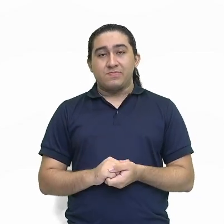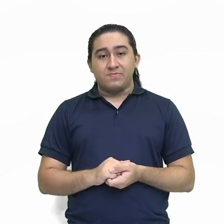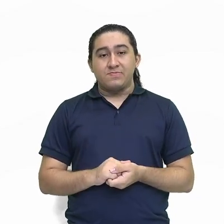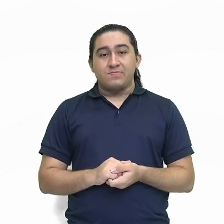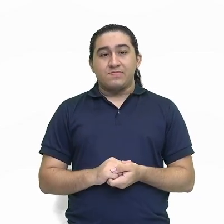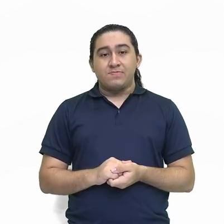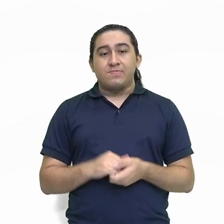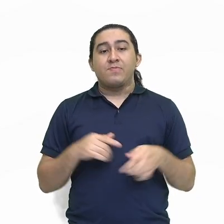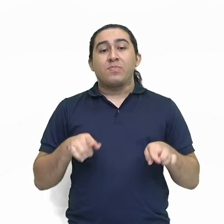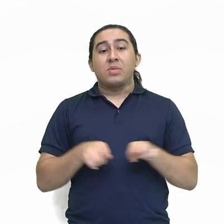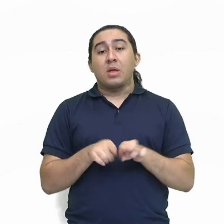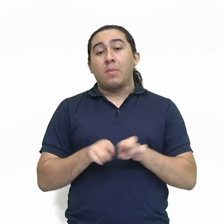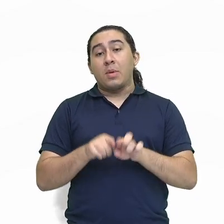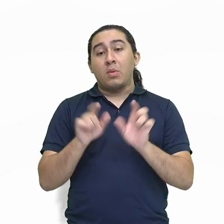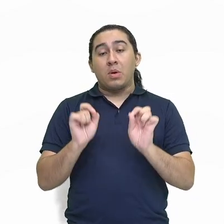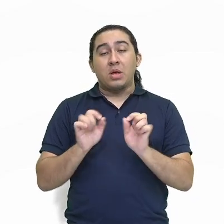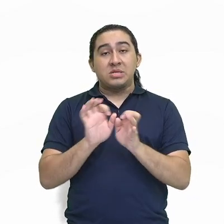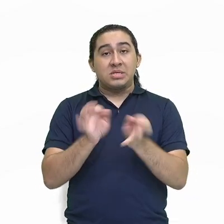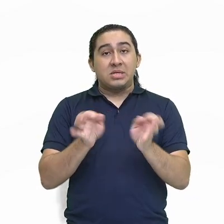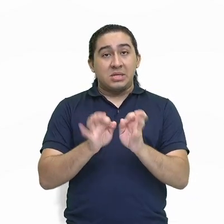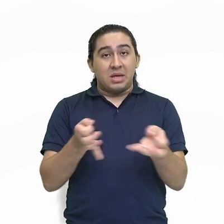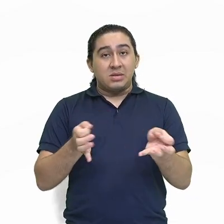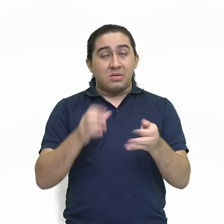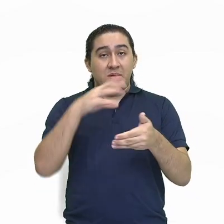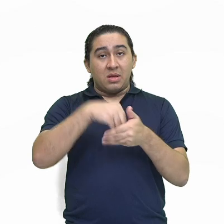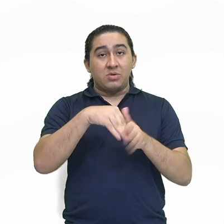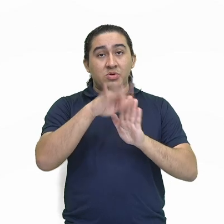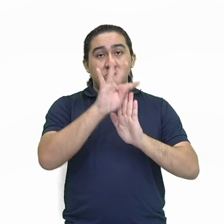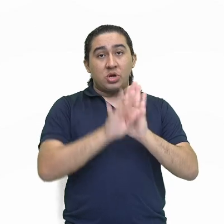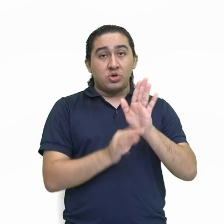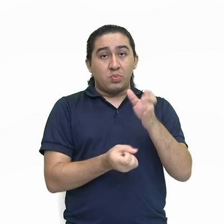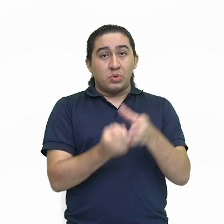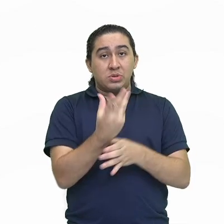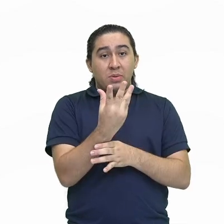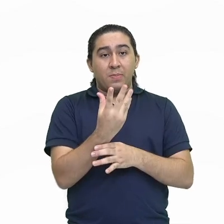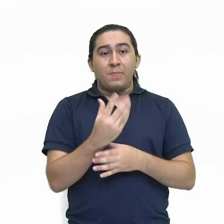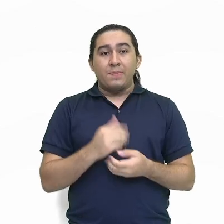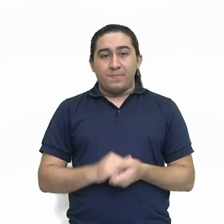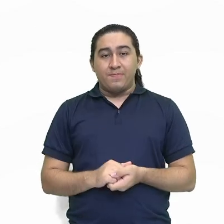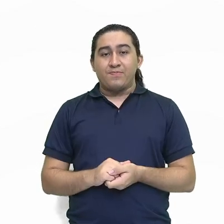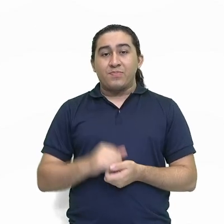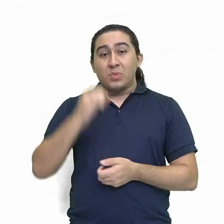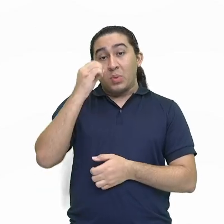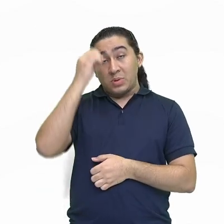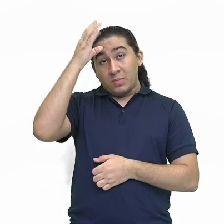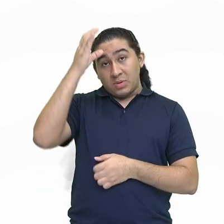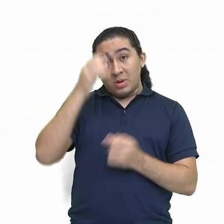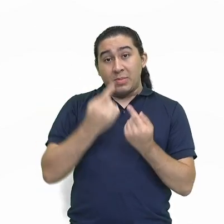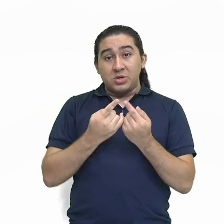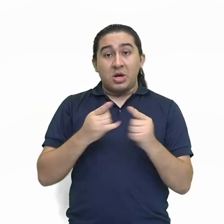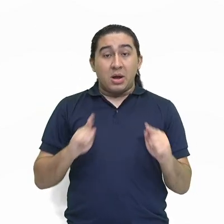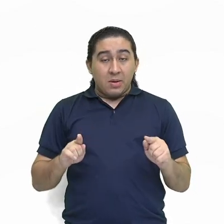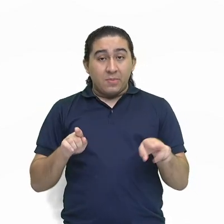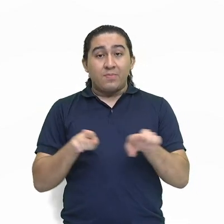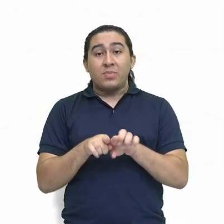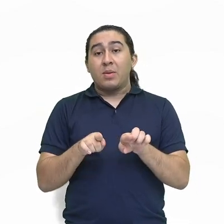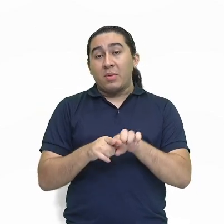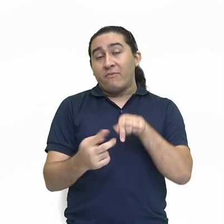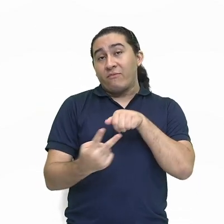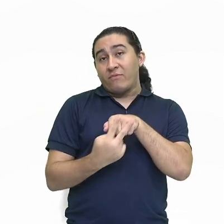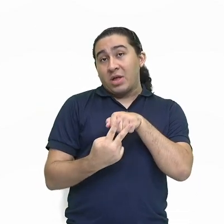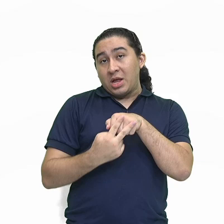linguísticos, réplica, a sintaxe na produção de textos. Conhecimento